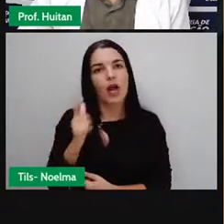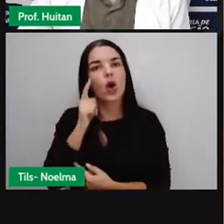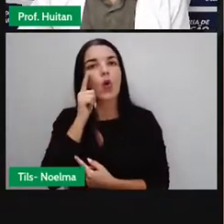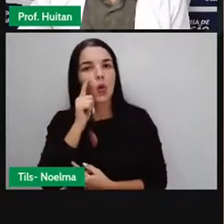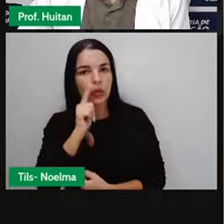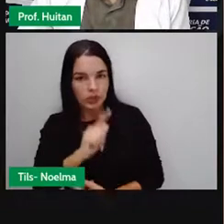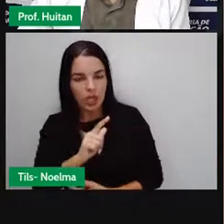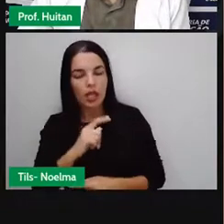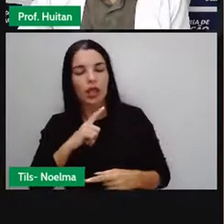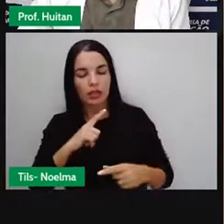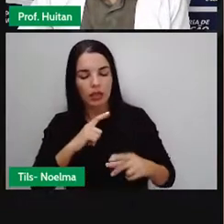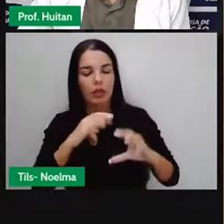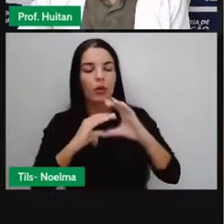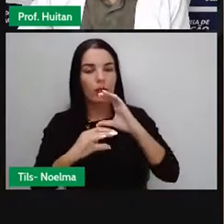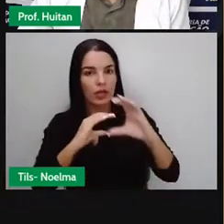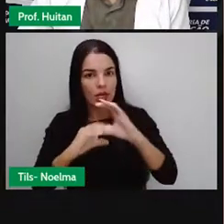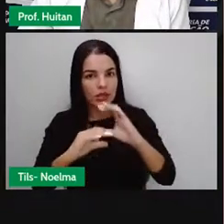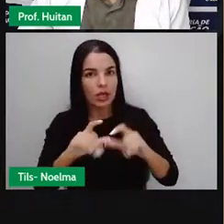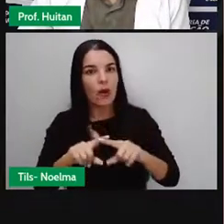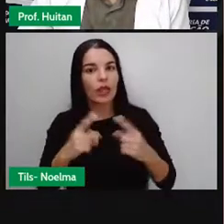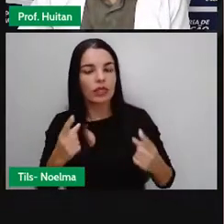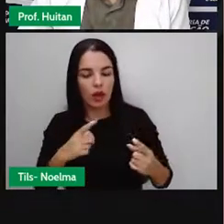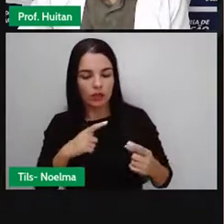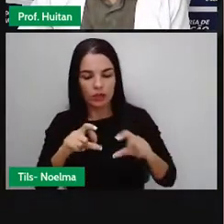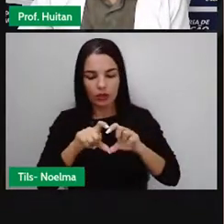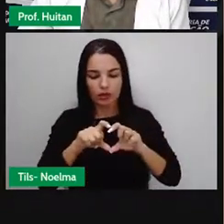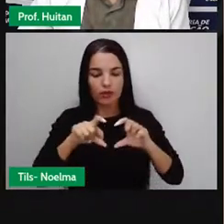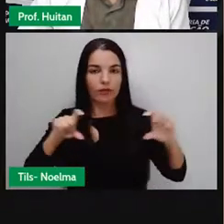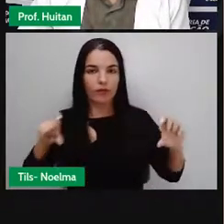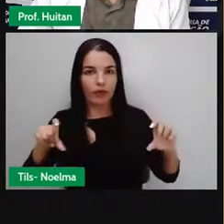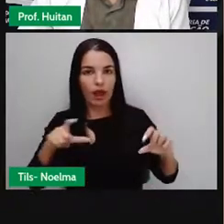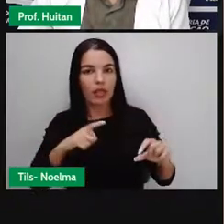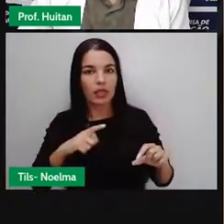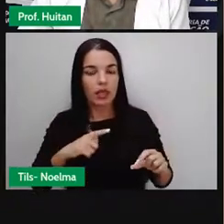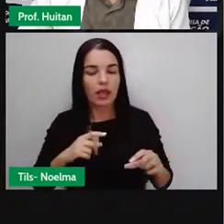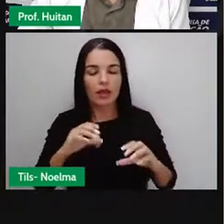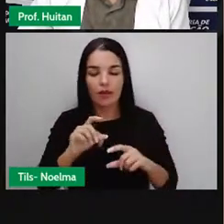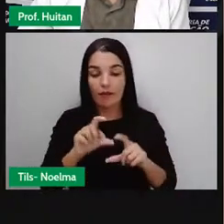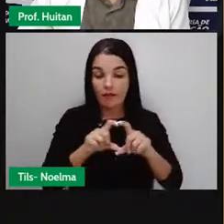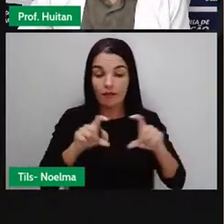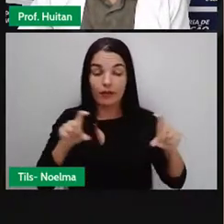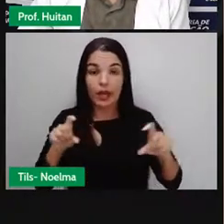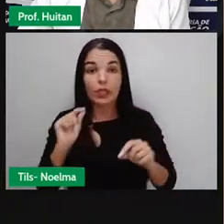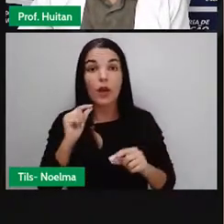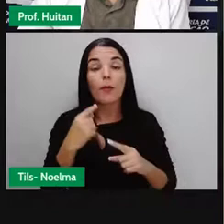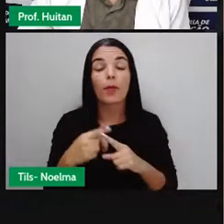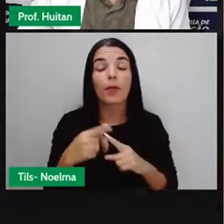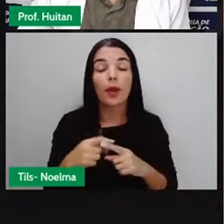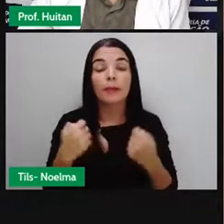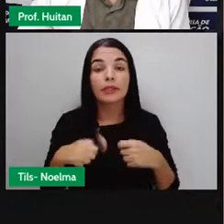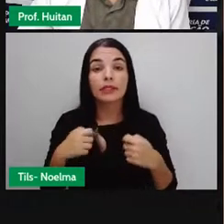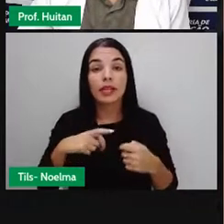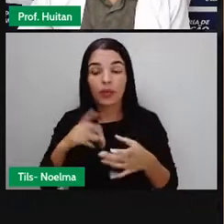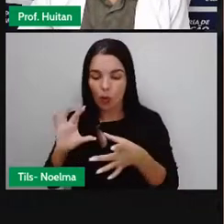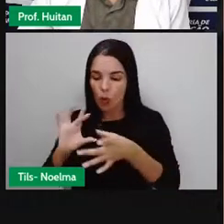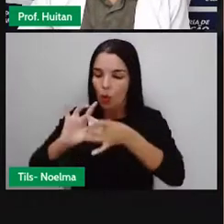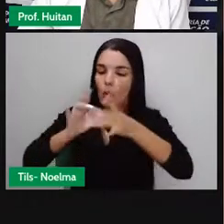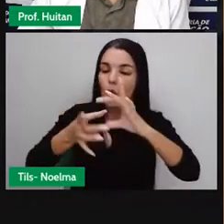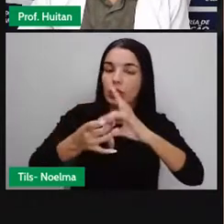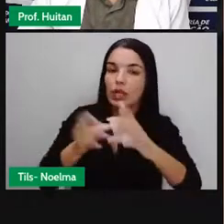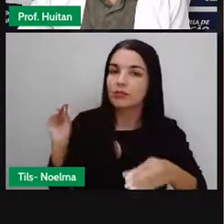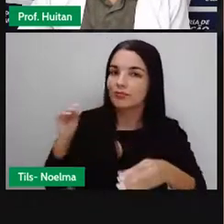ela pode ser uma frase. Ela é chamada de frase de situação porque porque depende do contexto em que ela